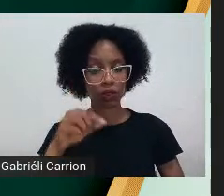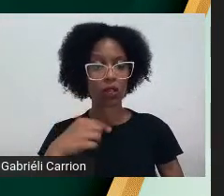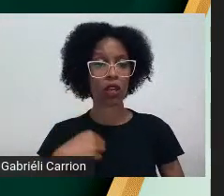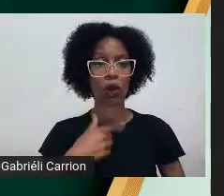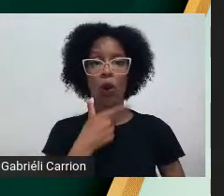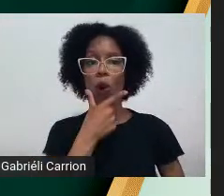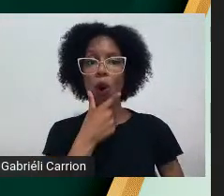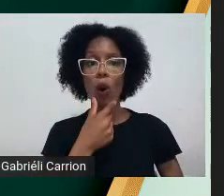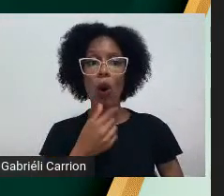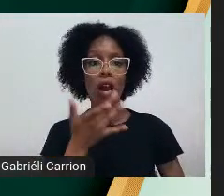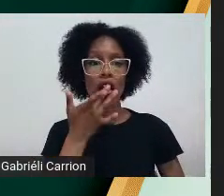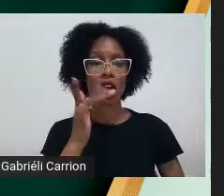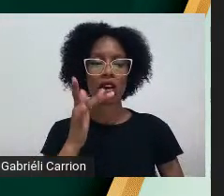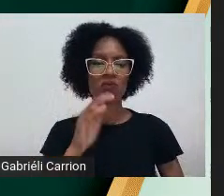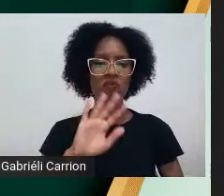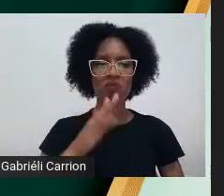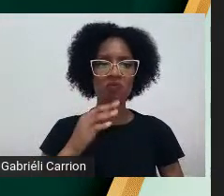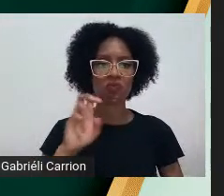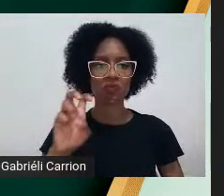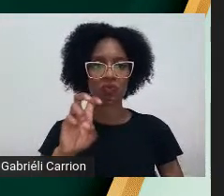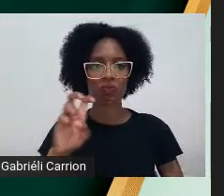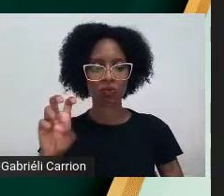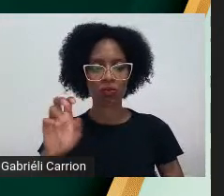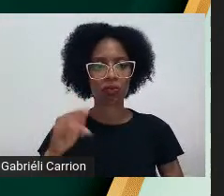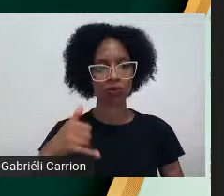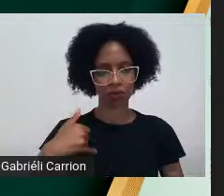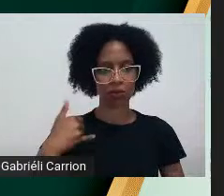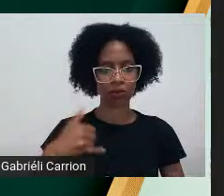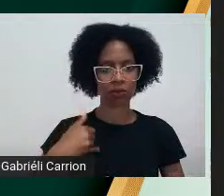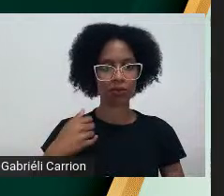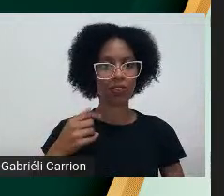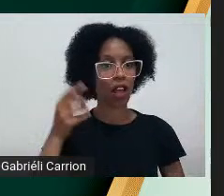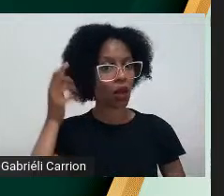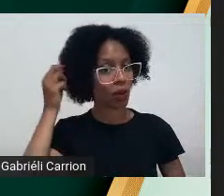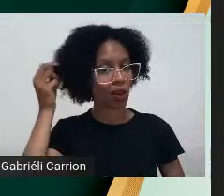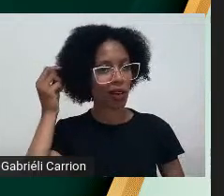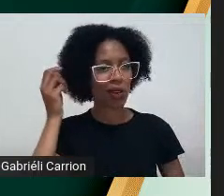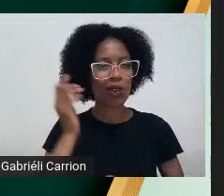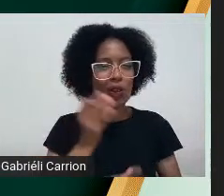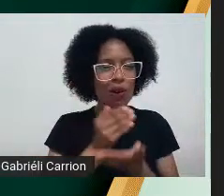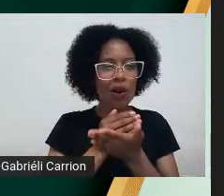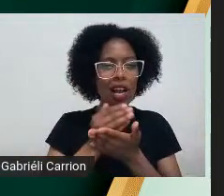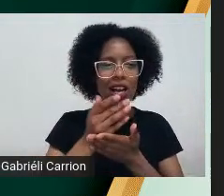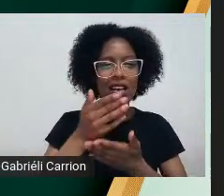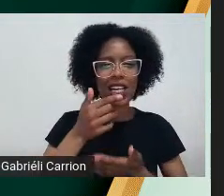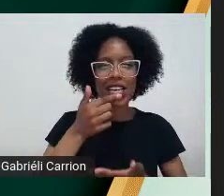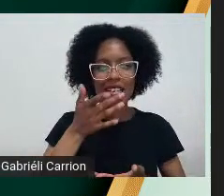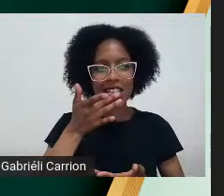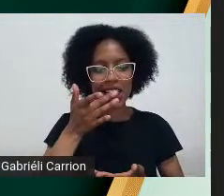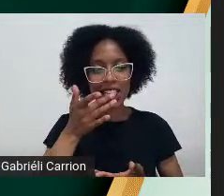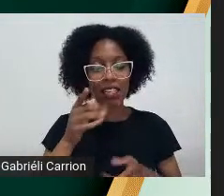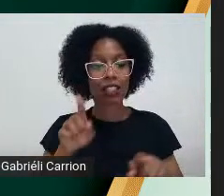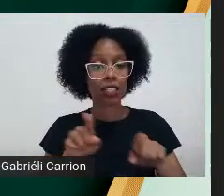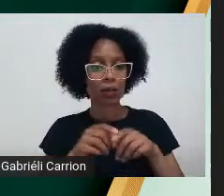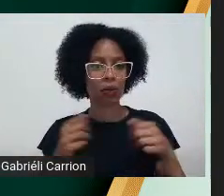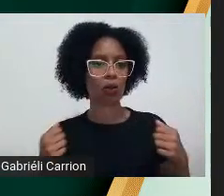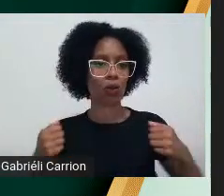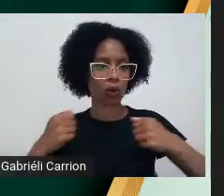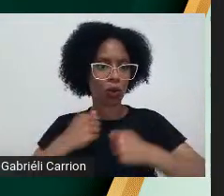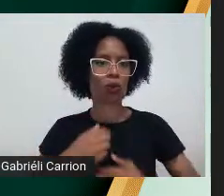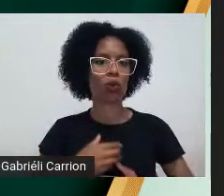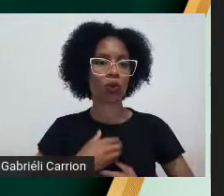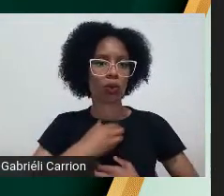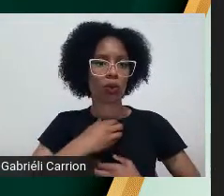branco, 55 anos. Os cabelos estão começando a branquear. Estou vestindo um terno preto,